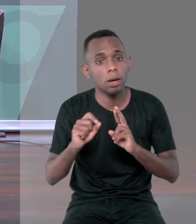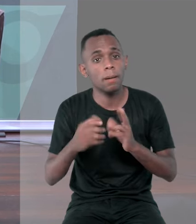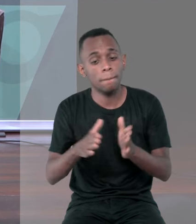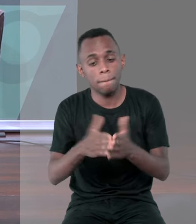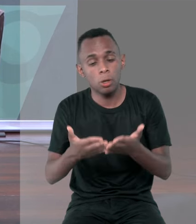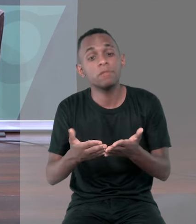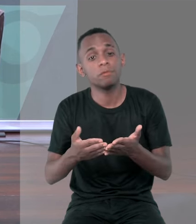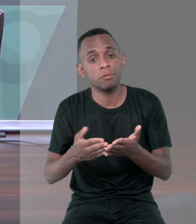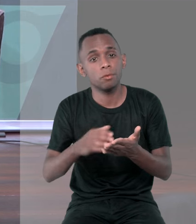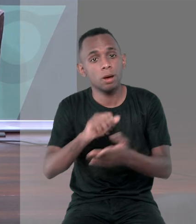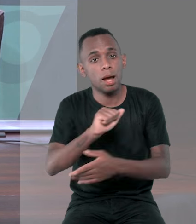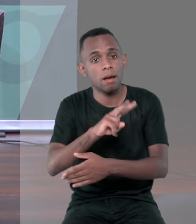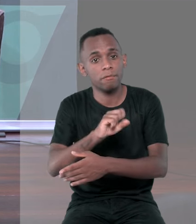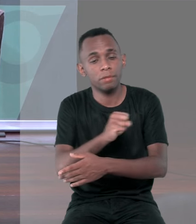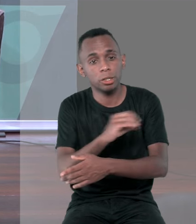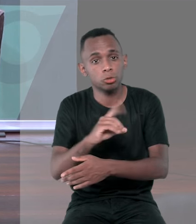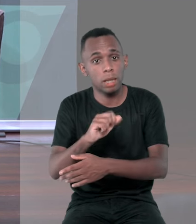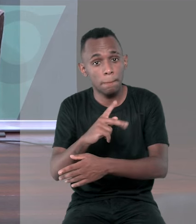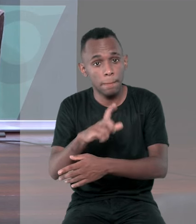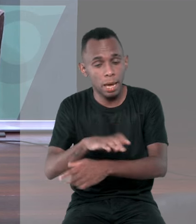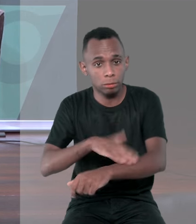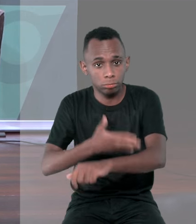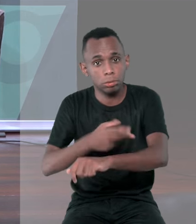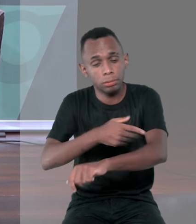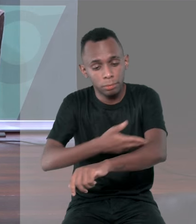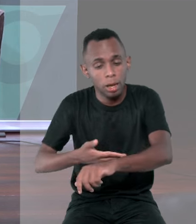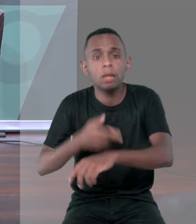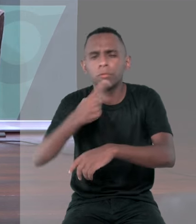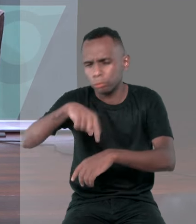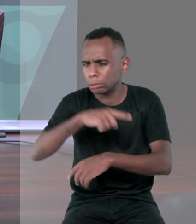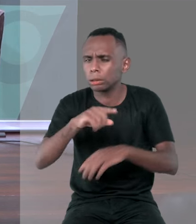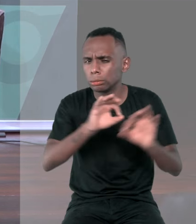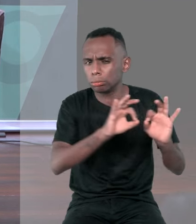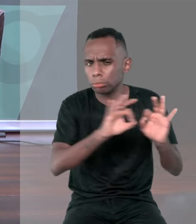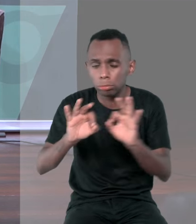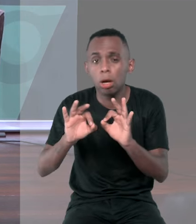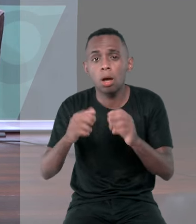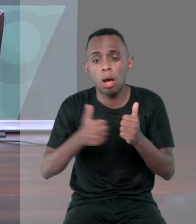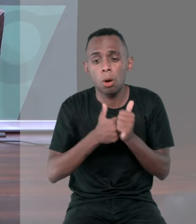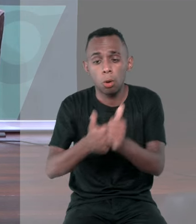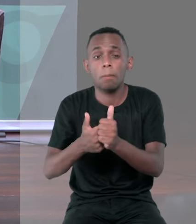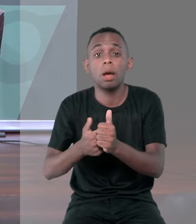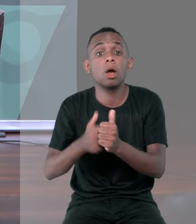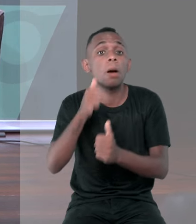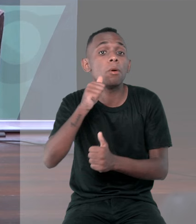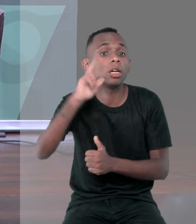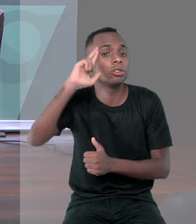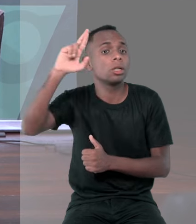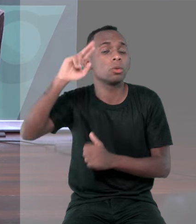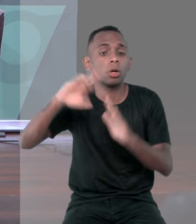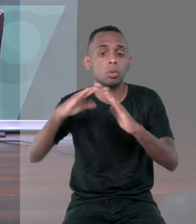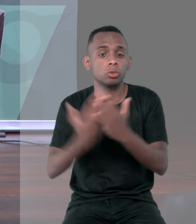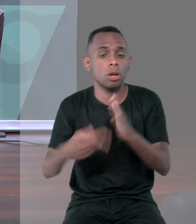livro O Avesso da Pele. Com certeza vocês acompanharam, né, uma diretora de uma escola no Rio Grande do